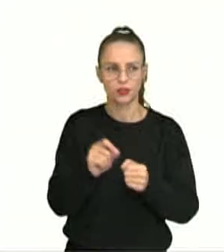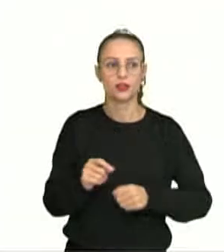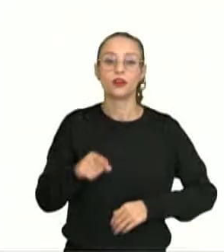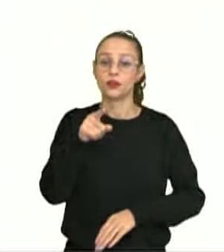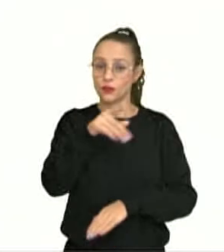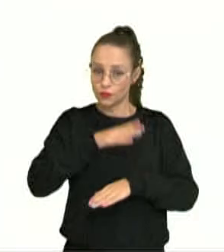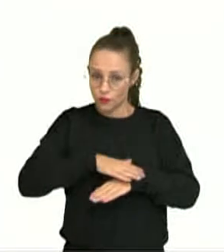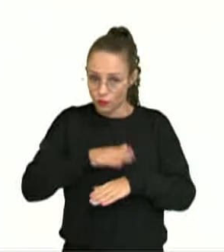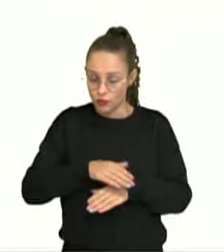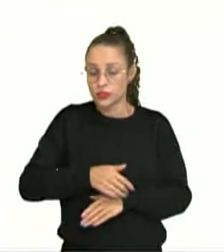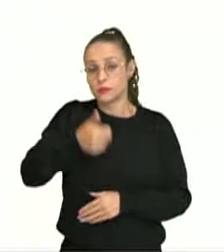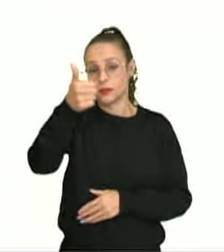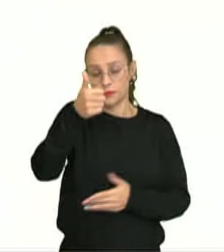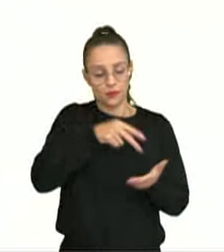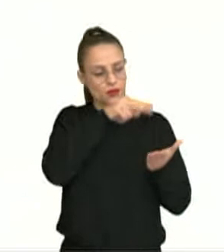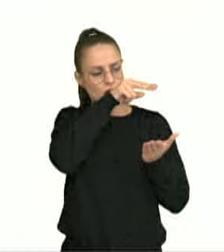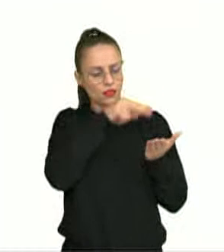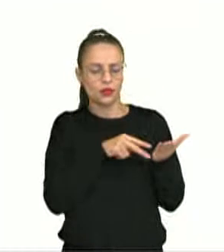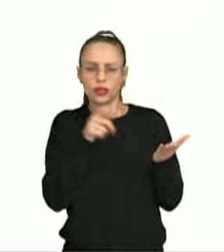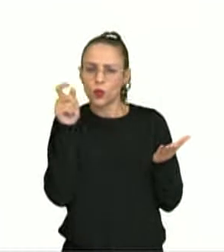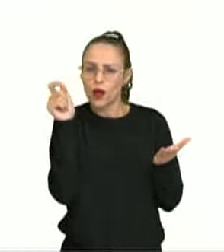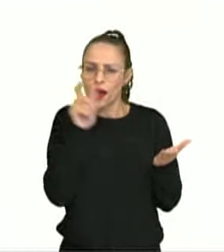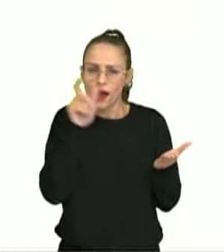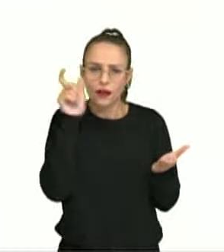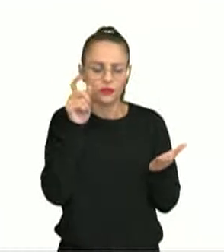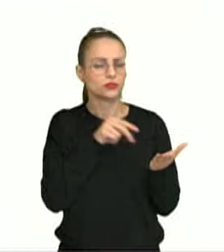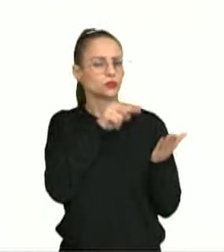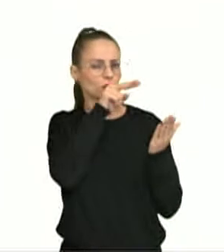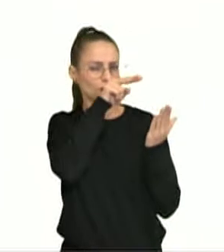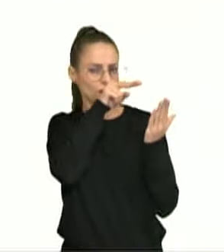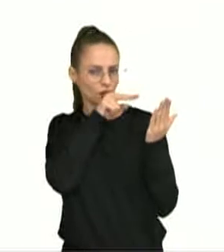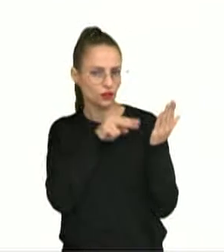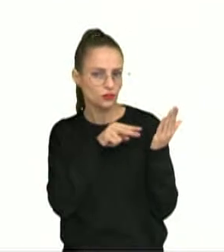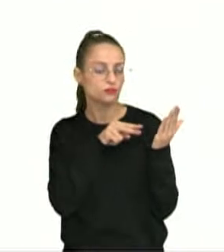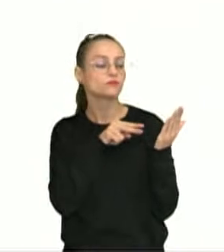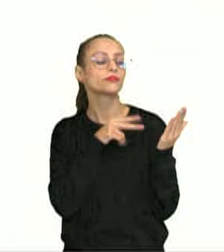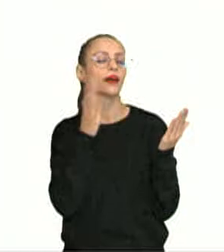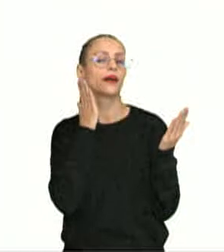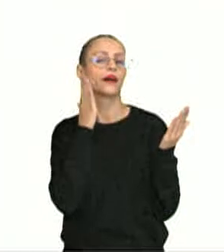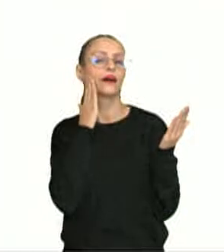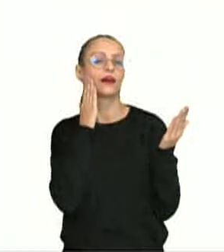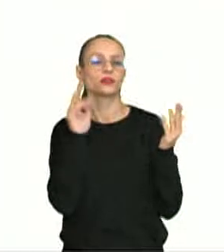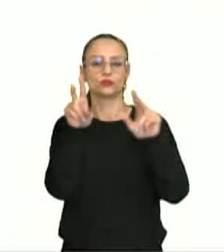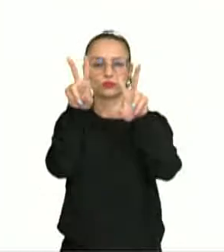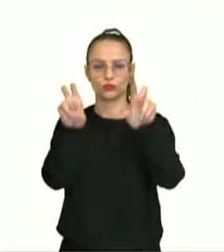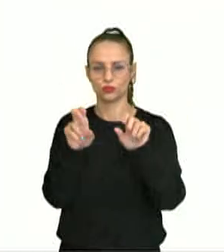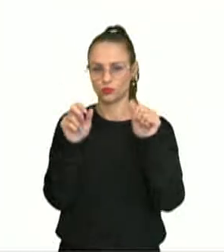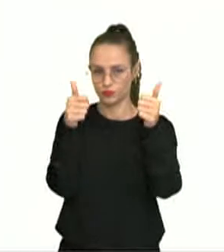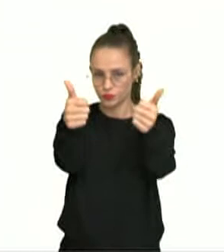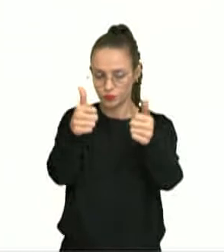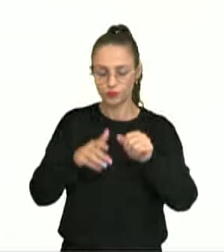Faça a primeira leitura atenciosa do texto a fim de saber o assunto geral dele. Beleza?